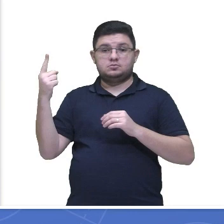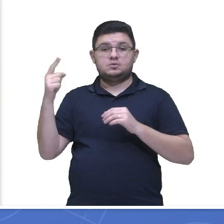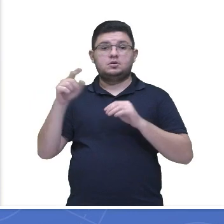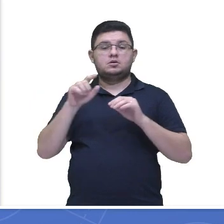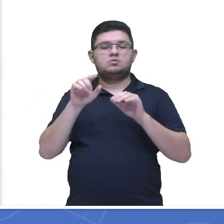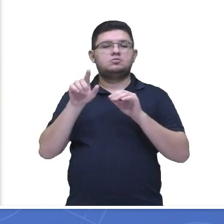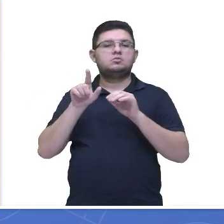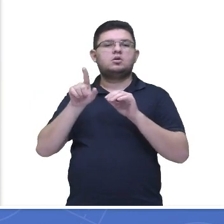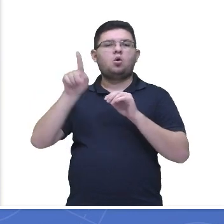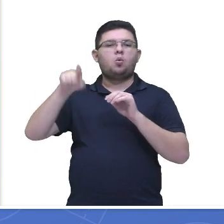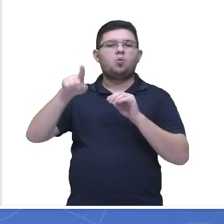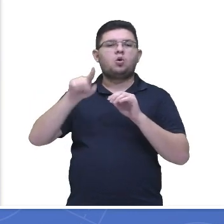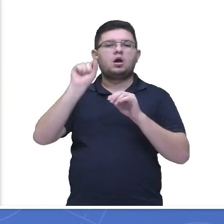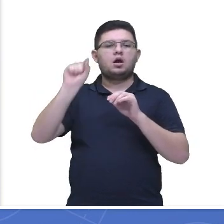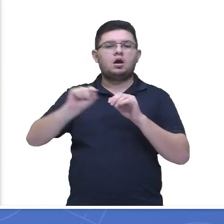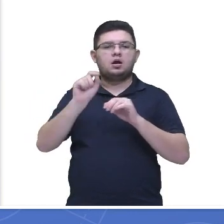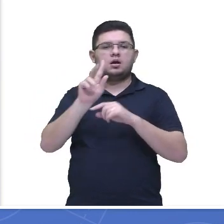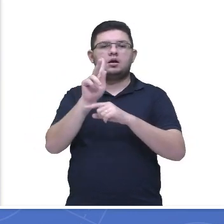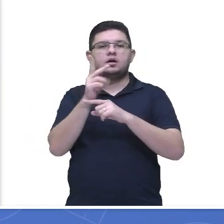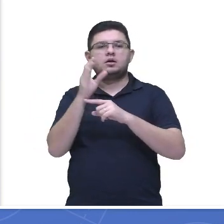um hidrocarboneto